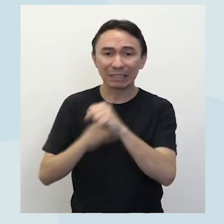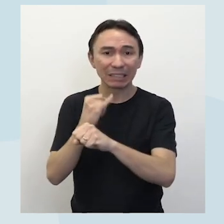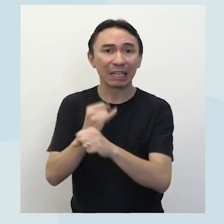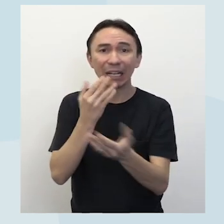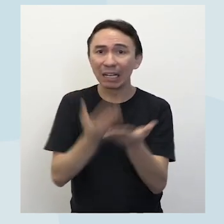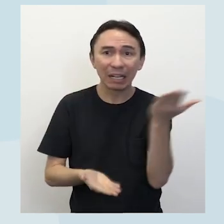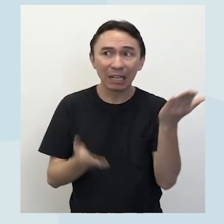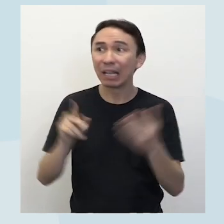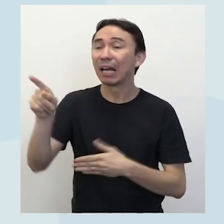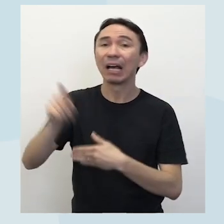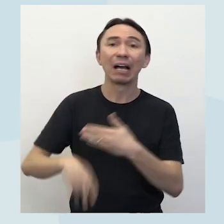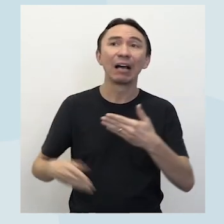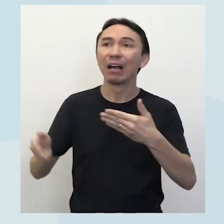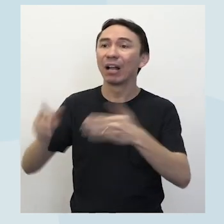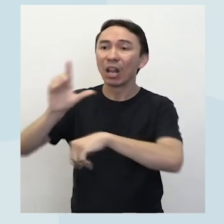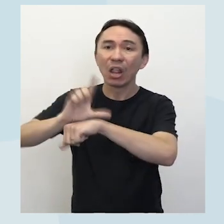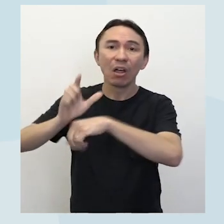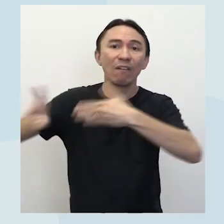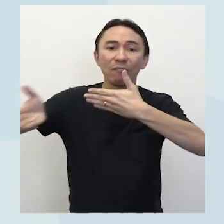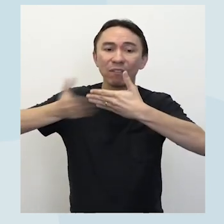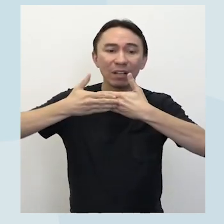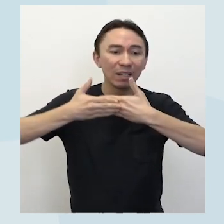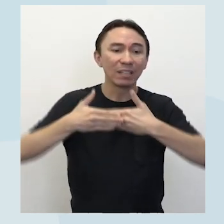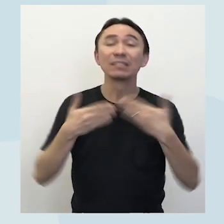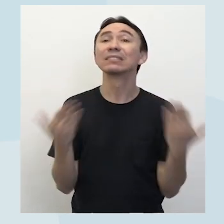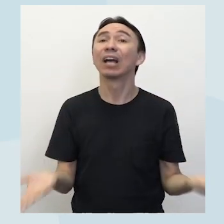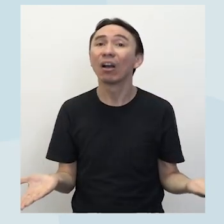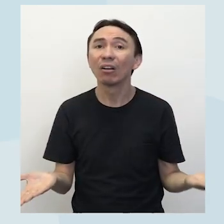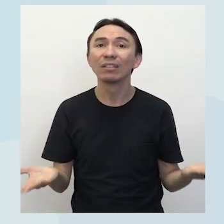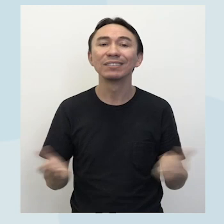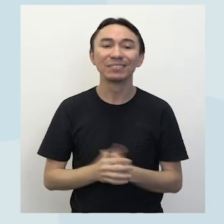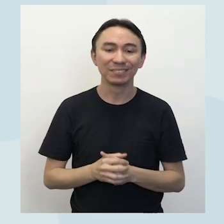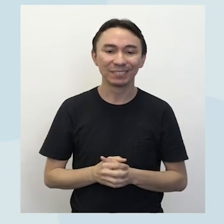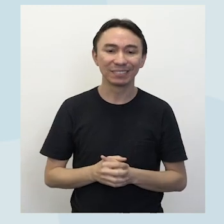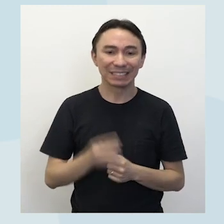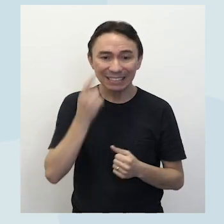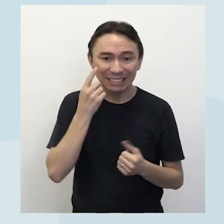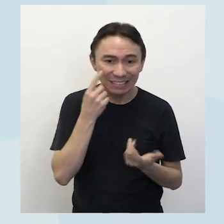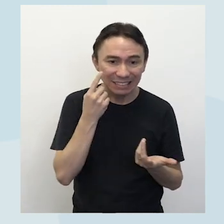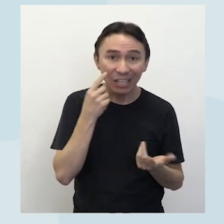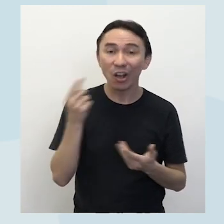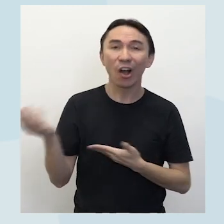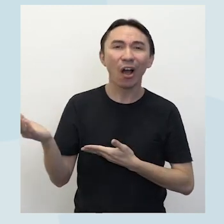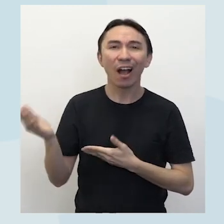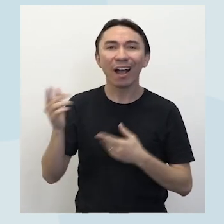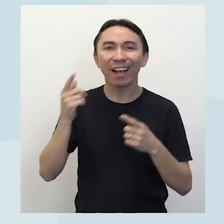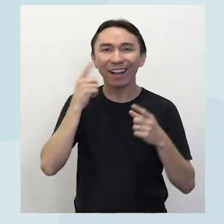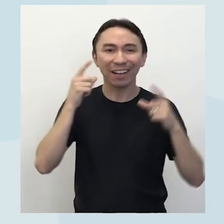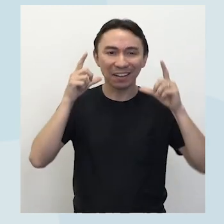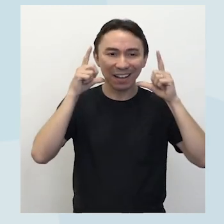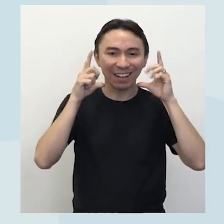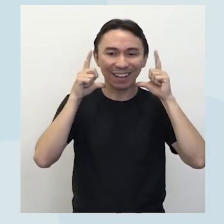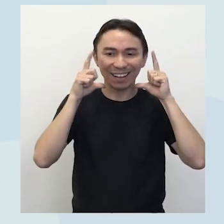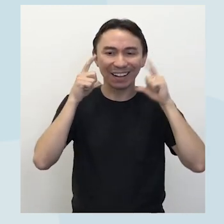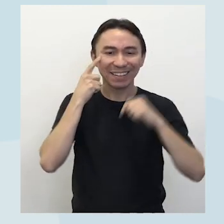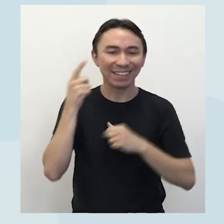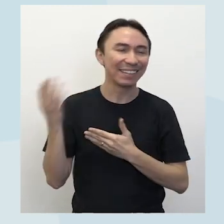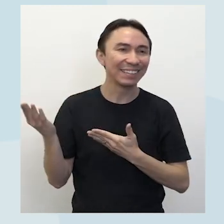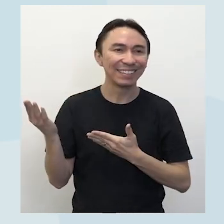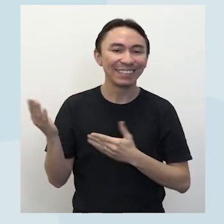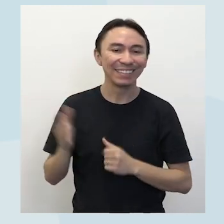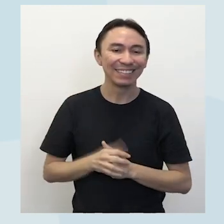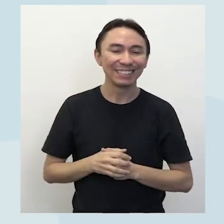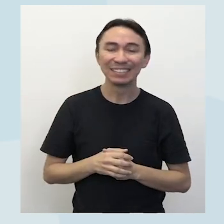house fechou. E agora, José? A cara do José ali, gente. Quem nunca? Quem nunca passou por isso, não é, Mauro? Nossa,